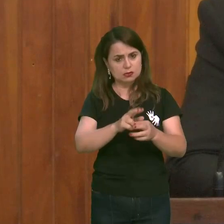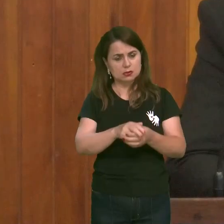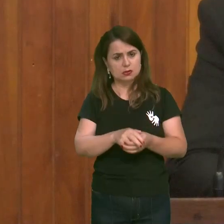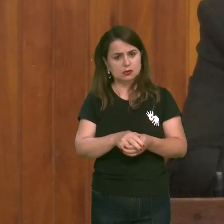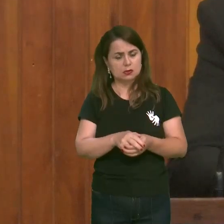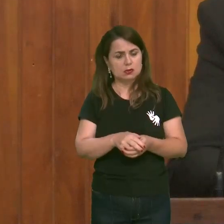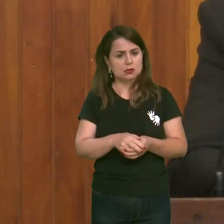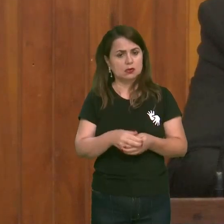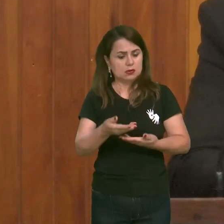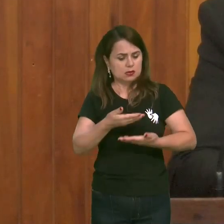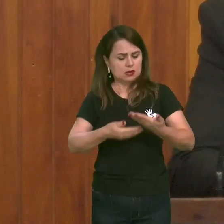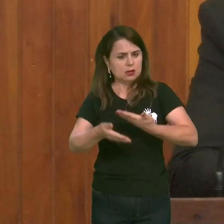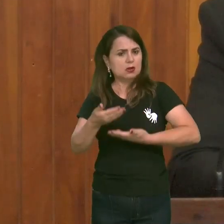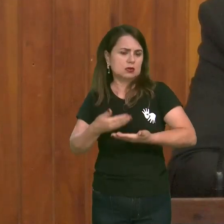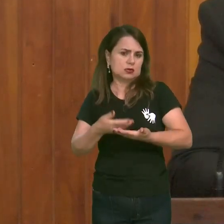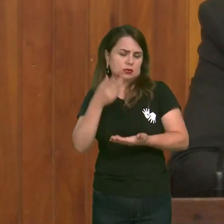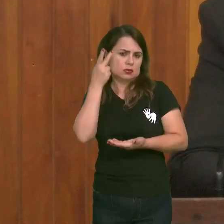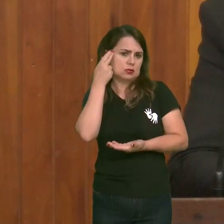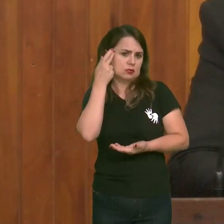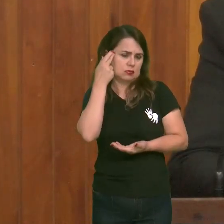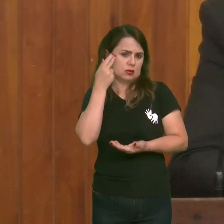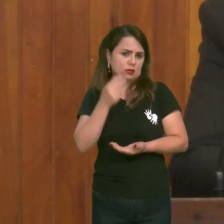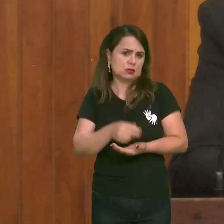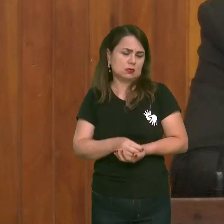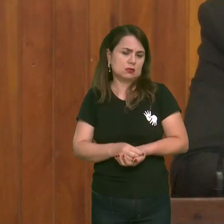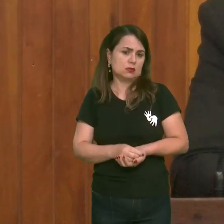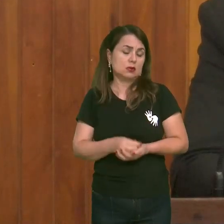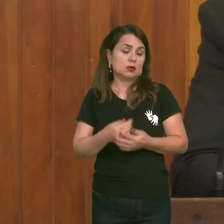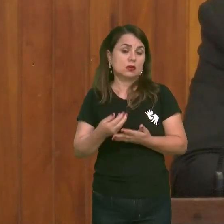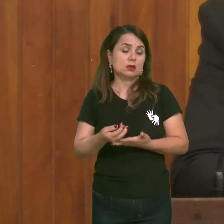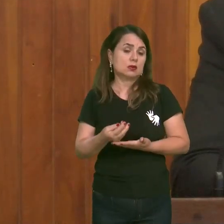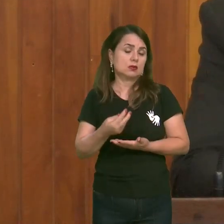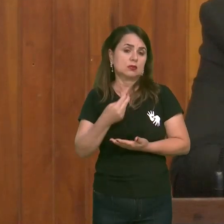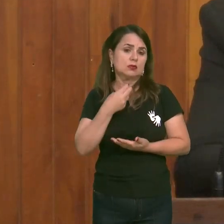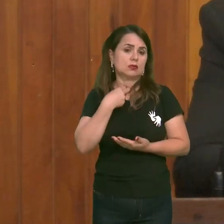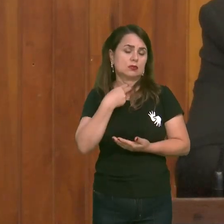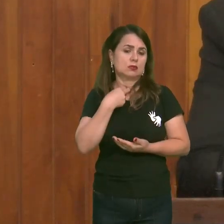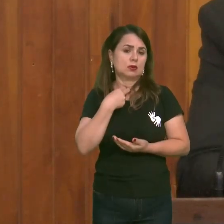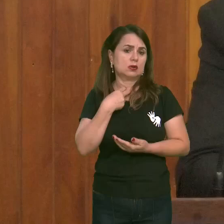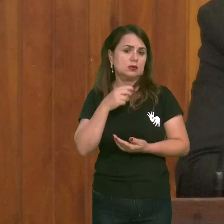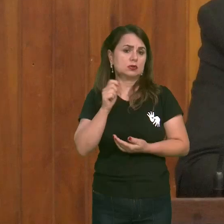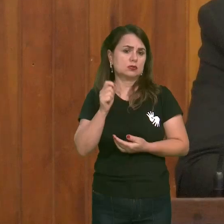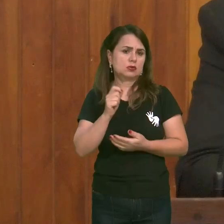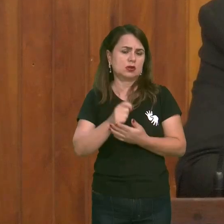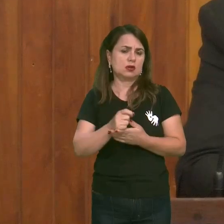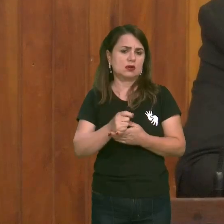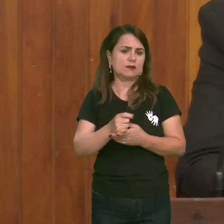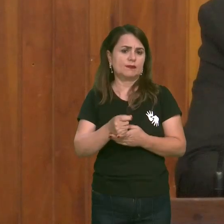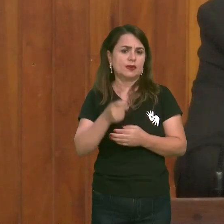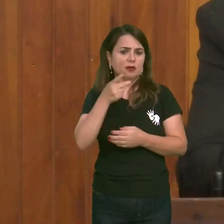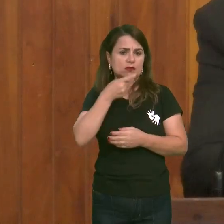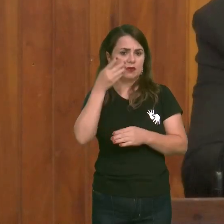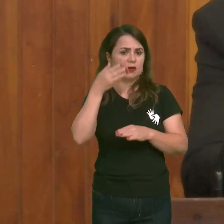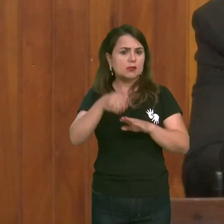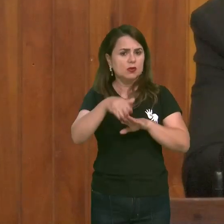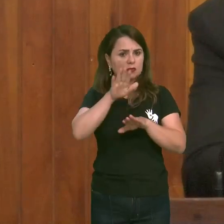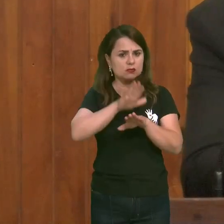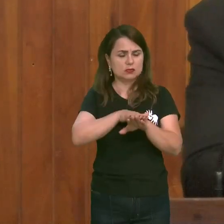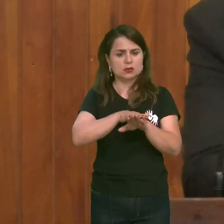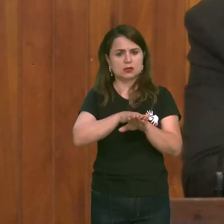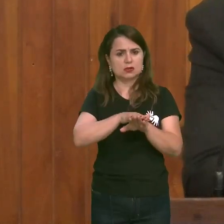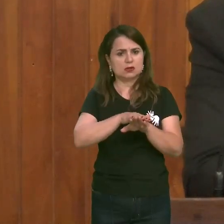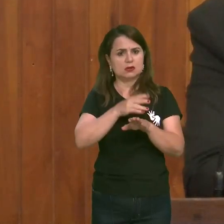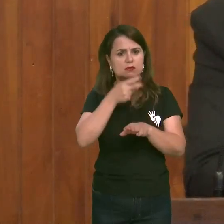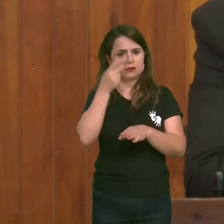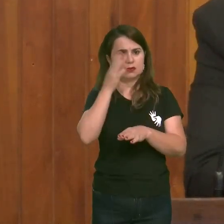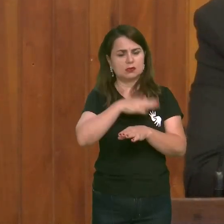nos respeitamos O que é inadmissível é tentar puxar o tapete seu te agredir pelas costas artificialmente